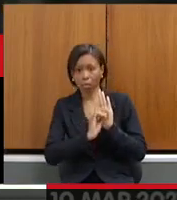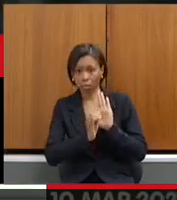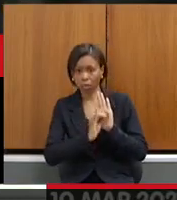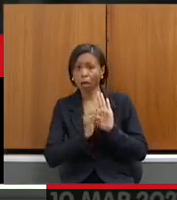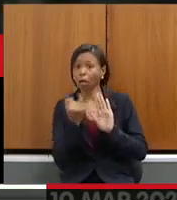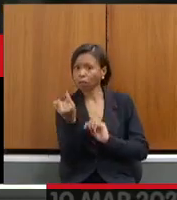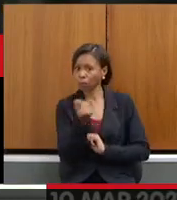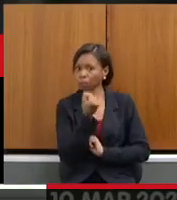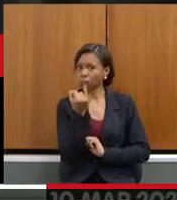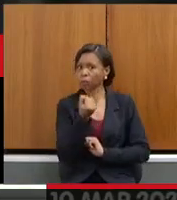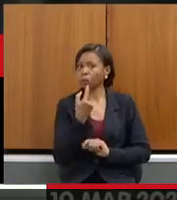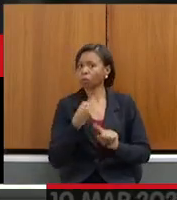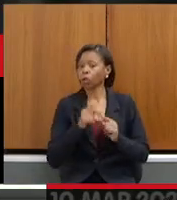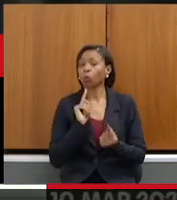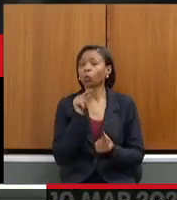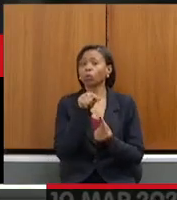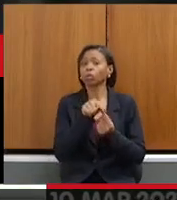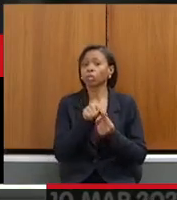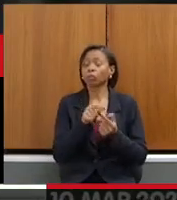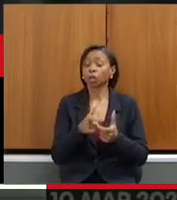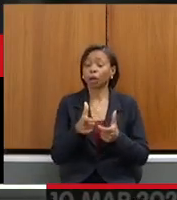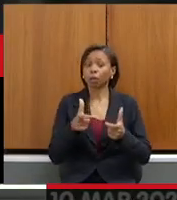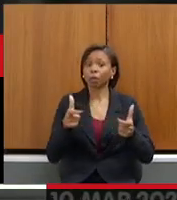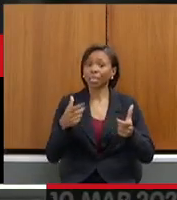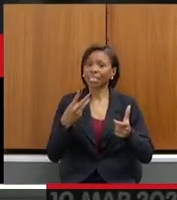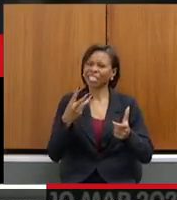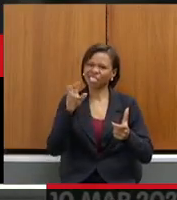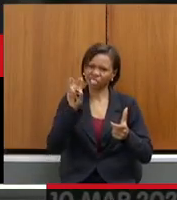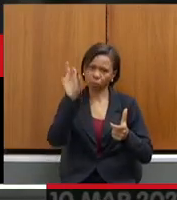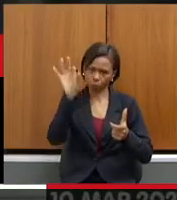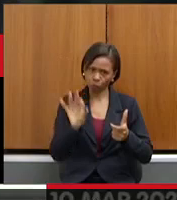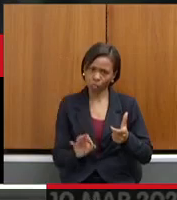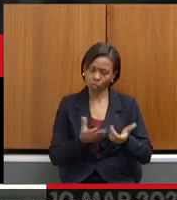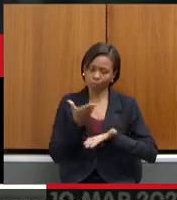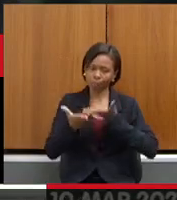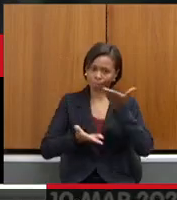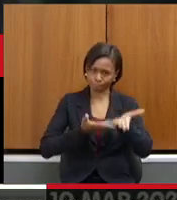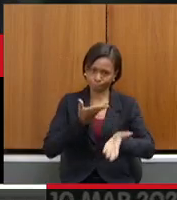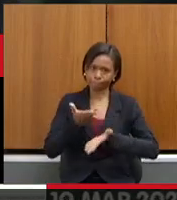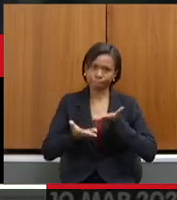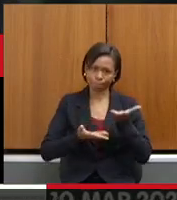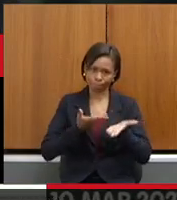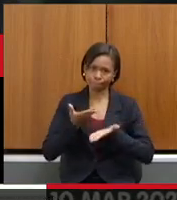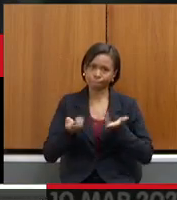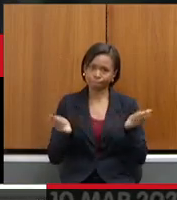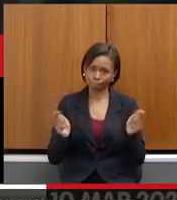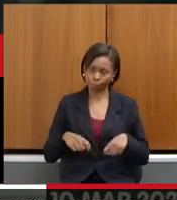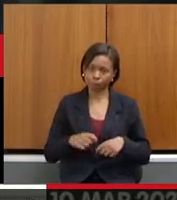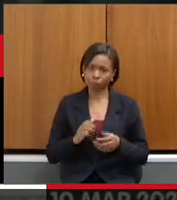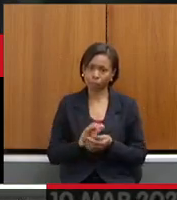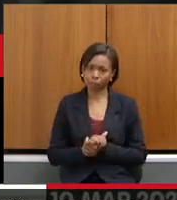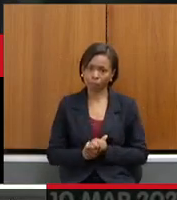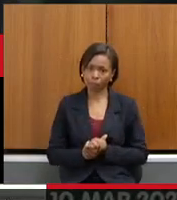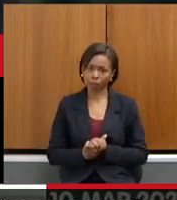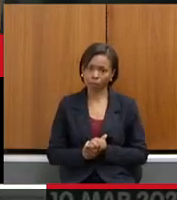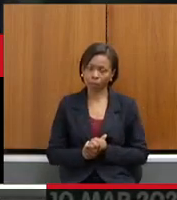ampliar em pelo menos 35 por cento a capacidade de assistencial isso de forma assim que entrar em operação é